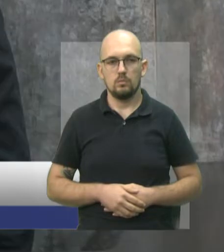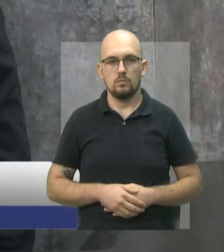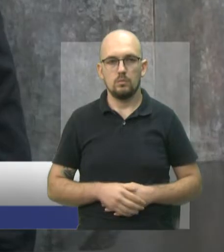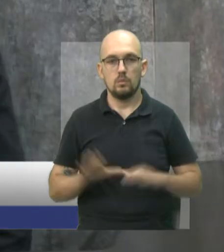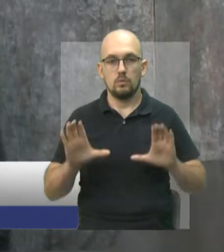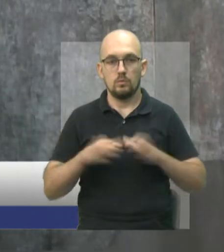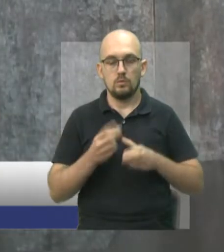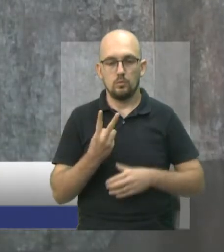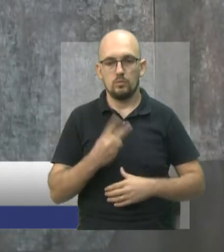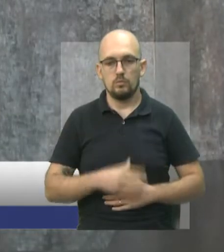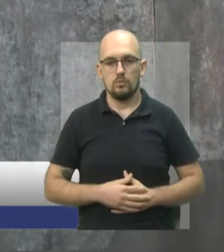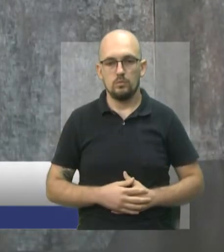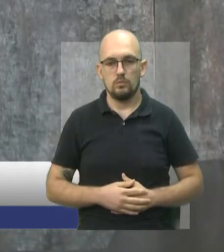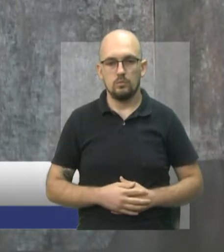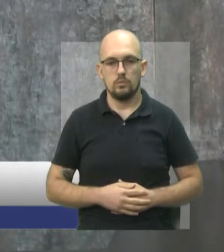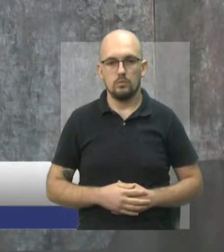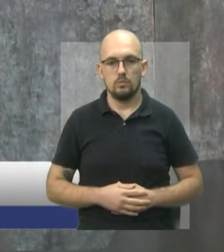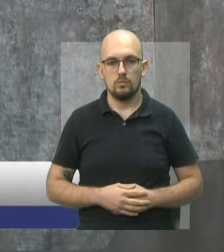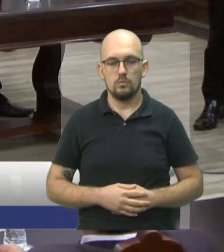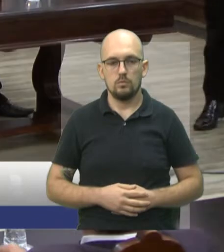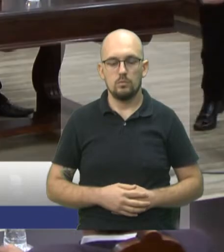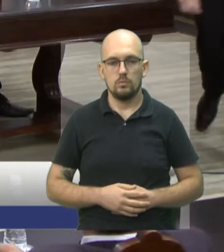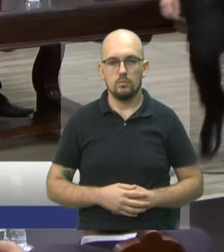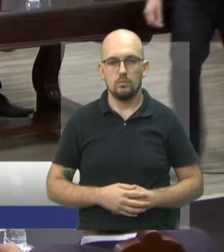Chapa 2.